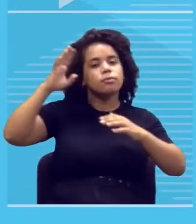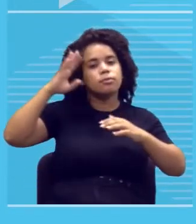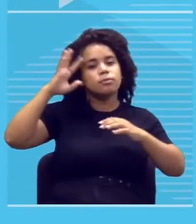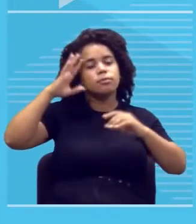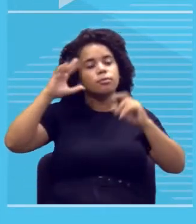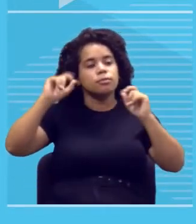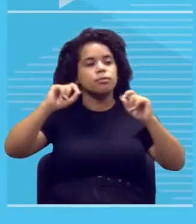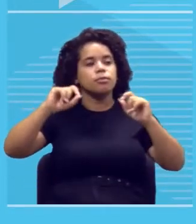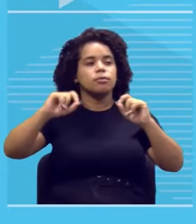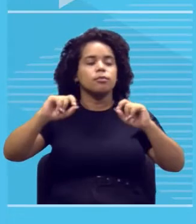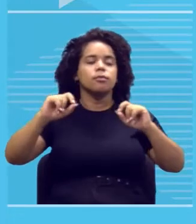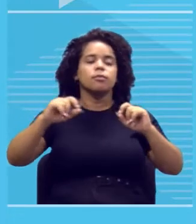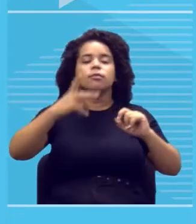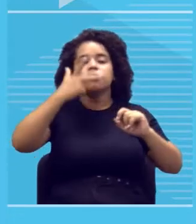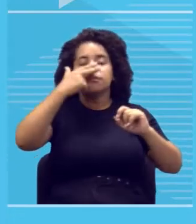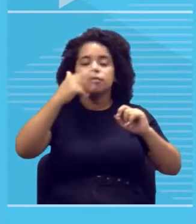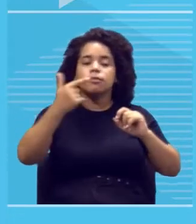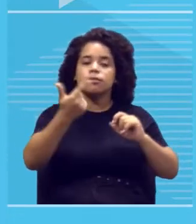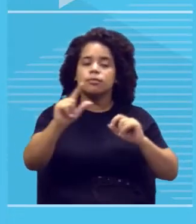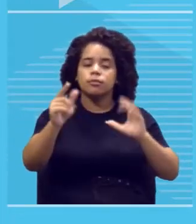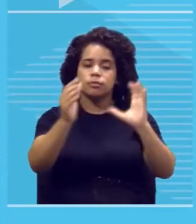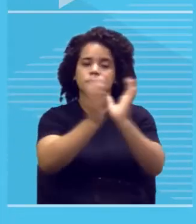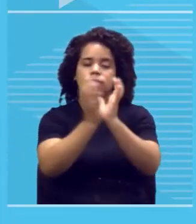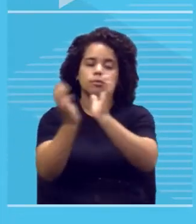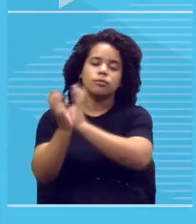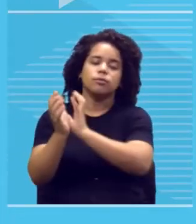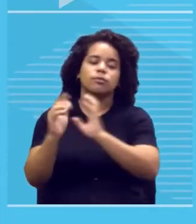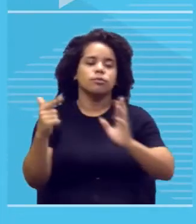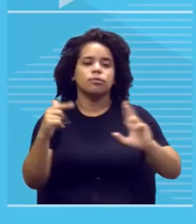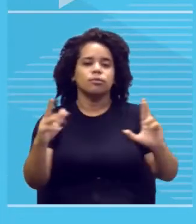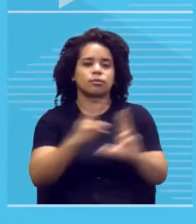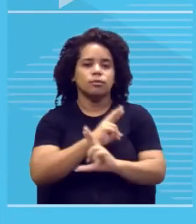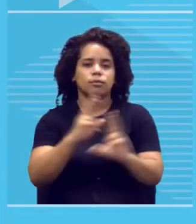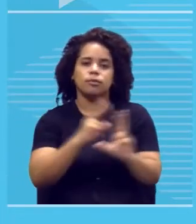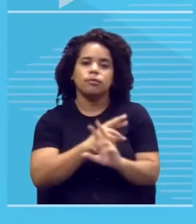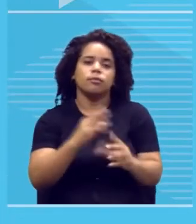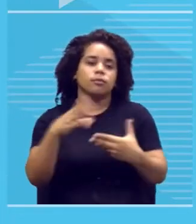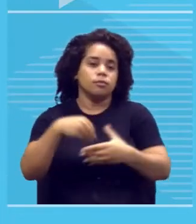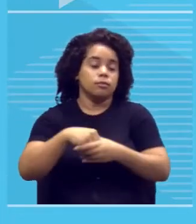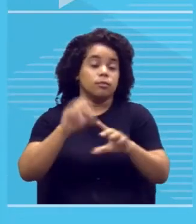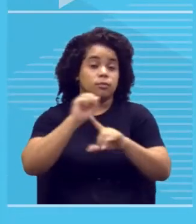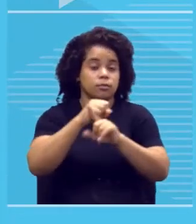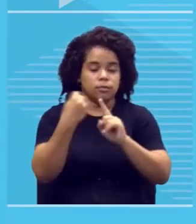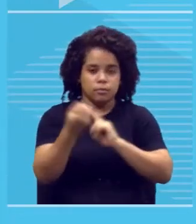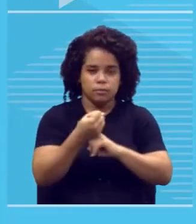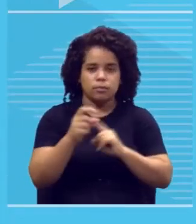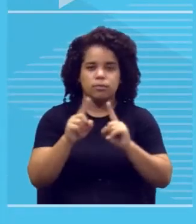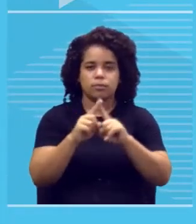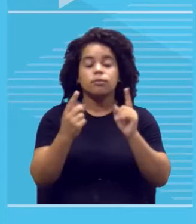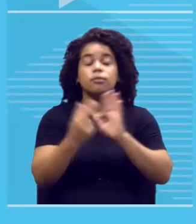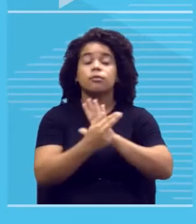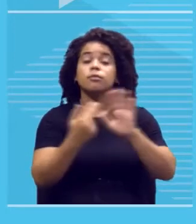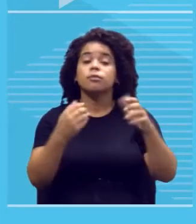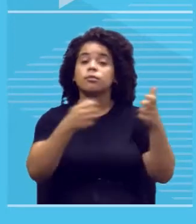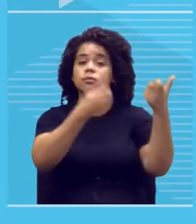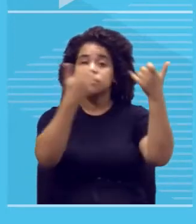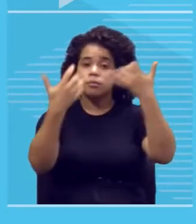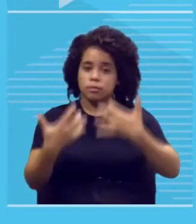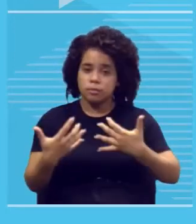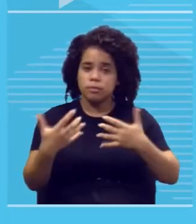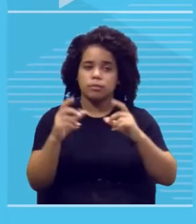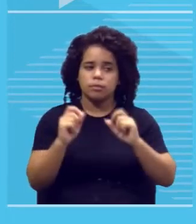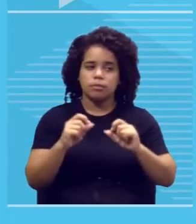de que ninguém tem nada a ver com ninguém dentro de uma sociedade então quando o brecht fazia isso